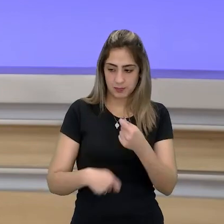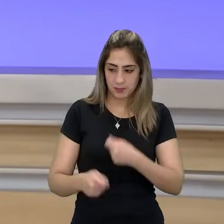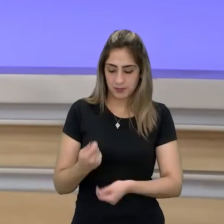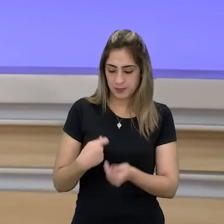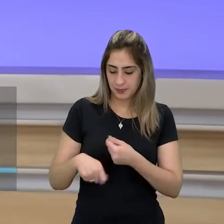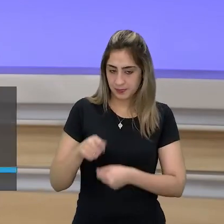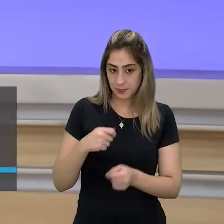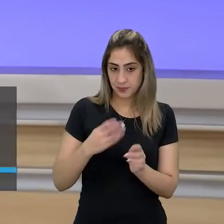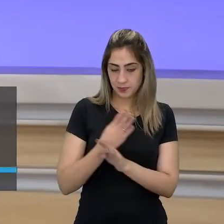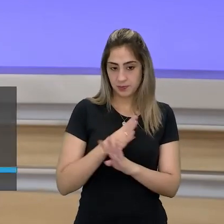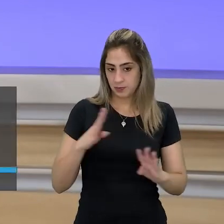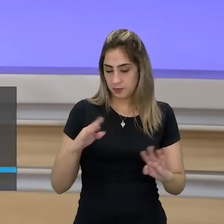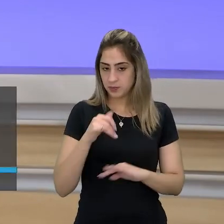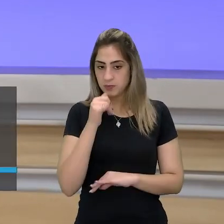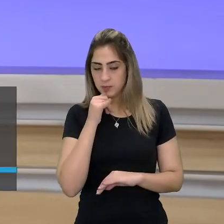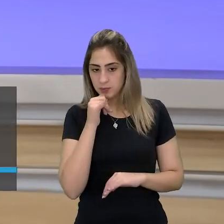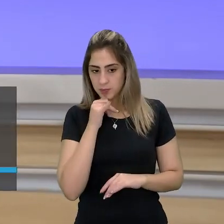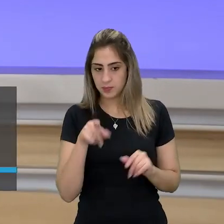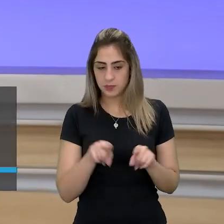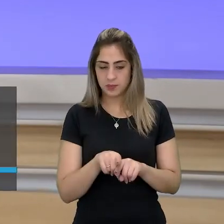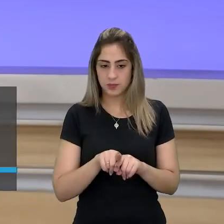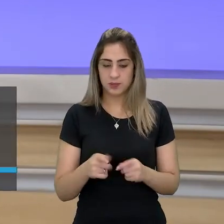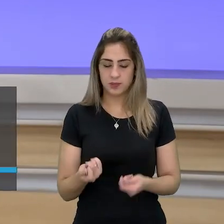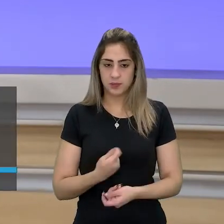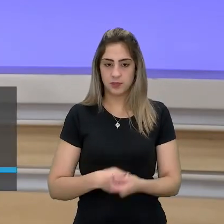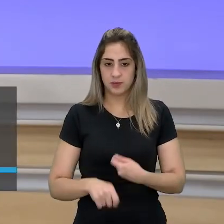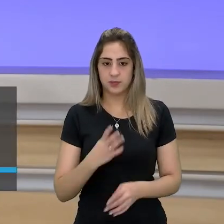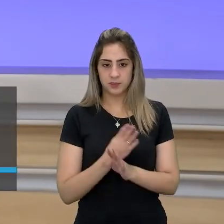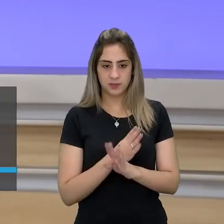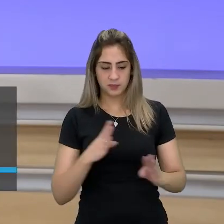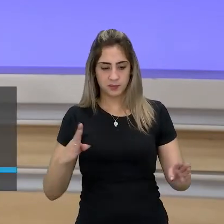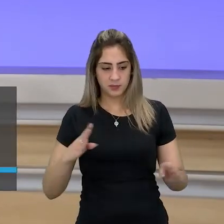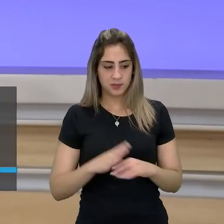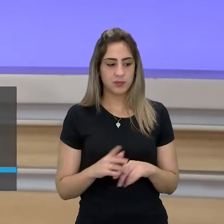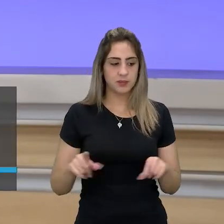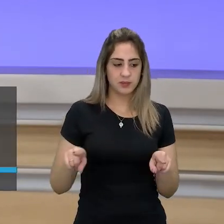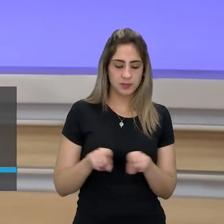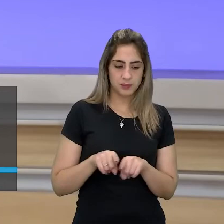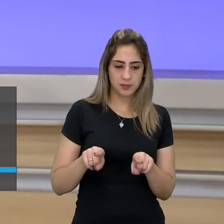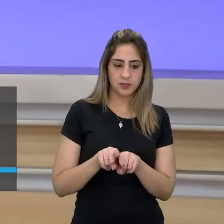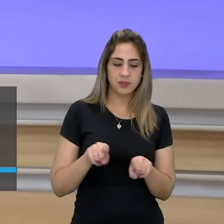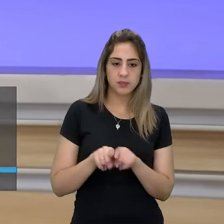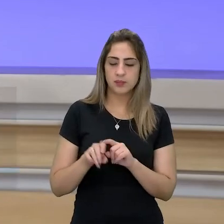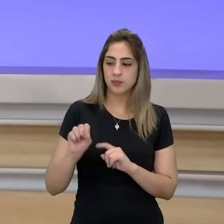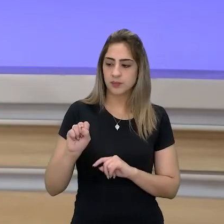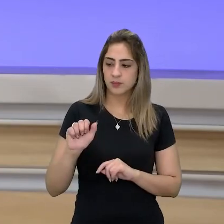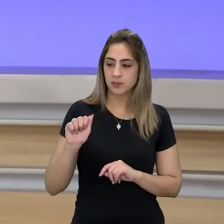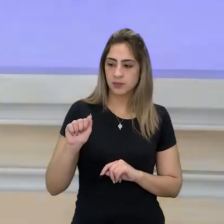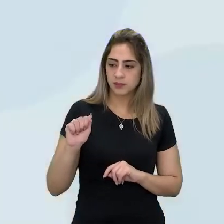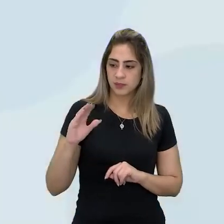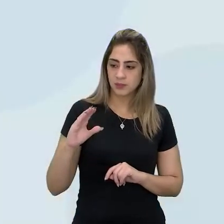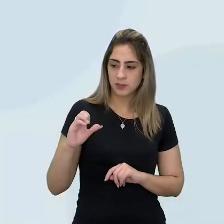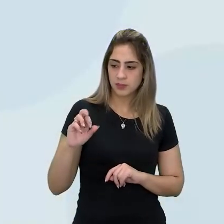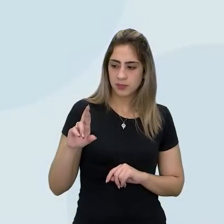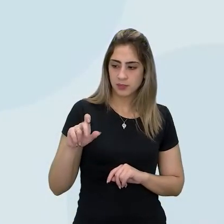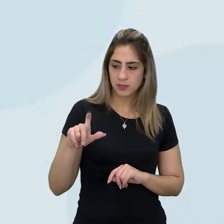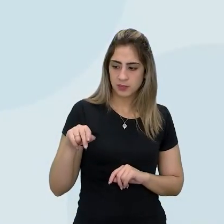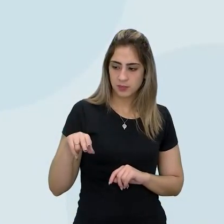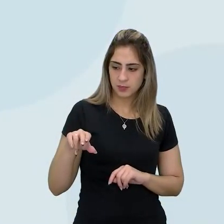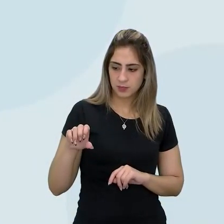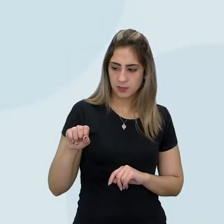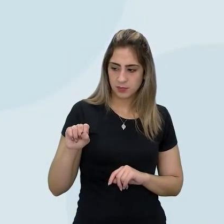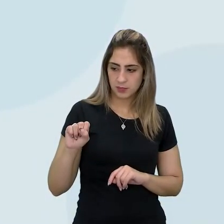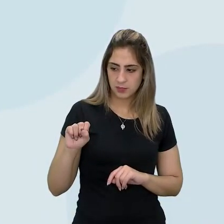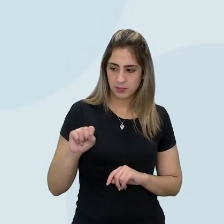né, um exemplo, na verdade, também de controle biológico, também é com Saccharomyces cerevisiae, mas em